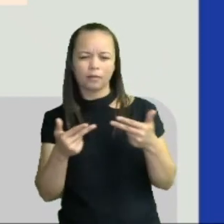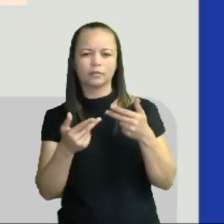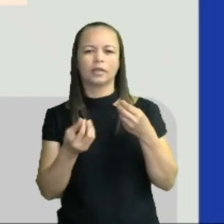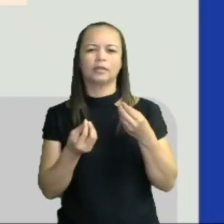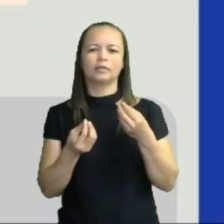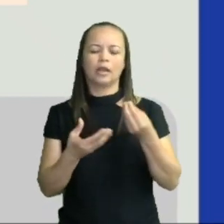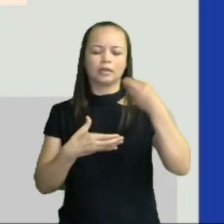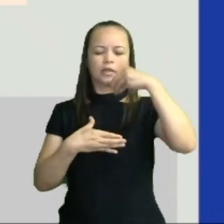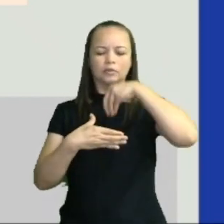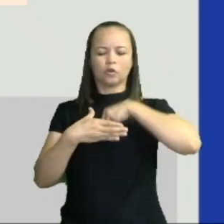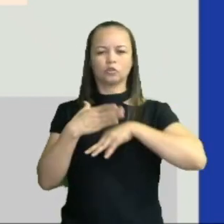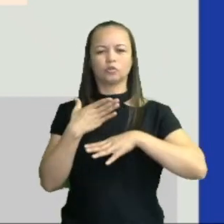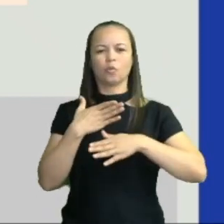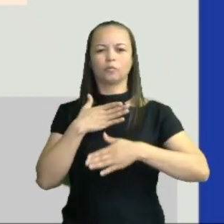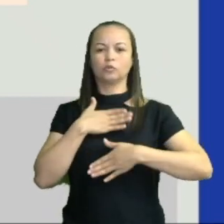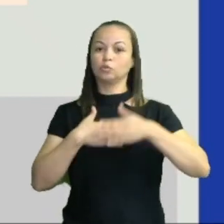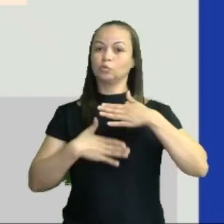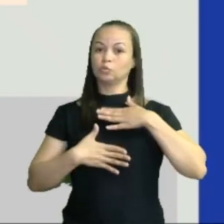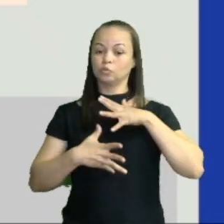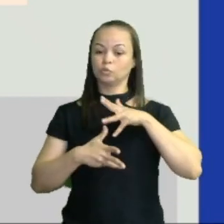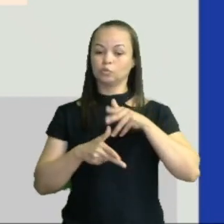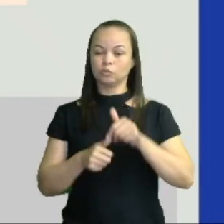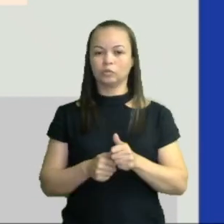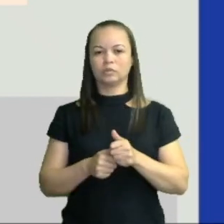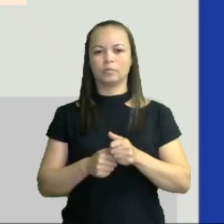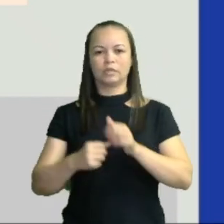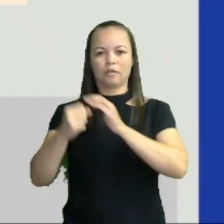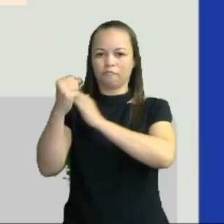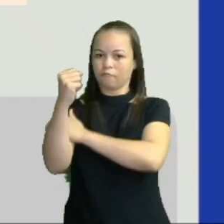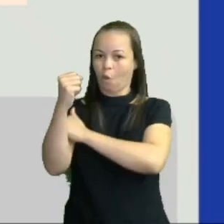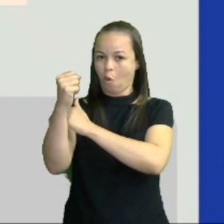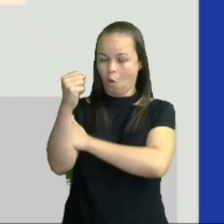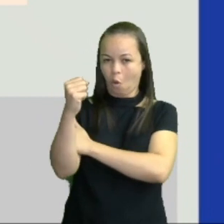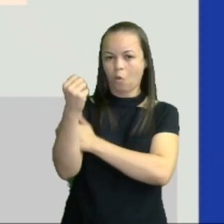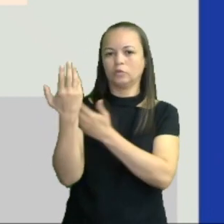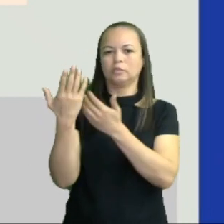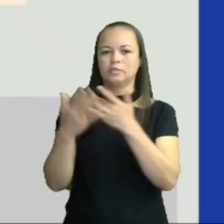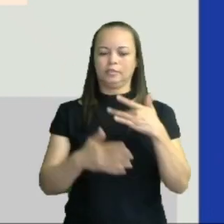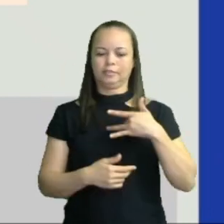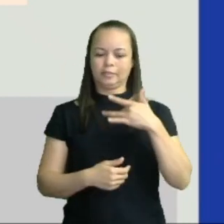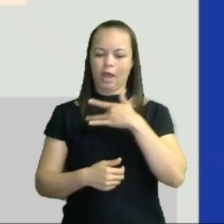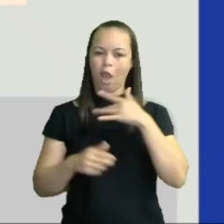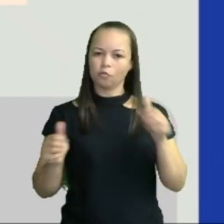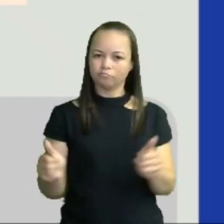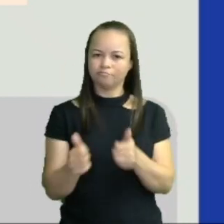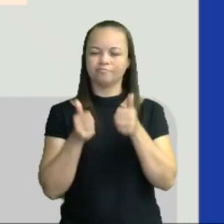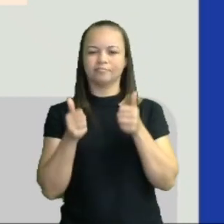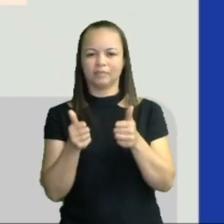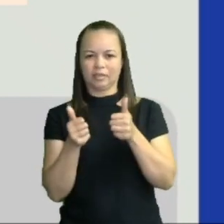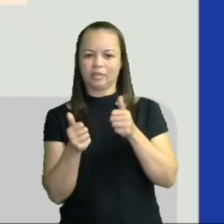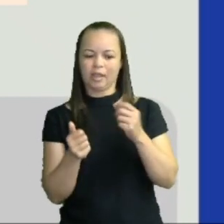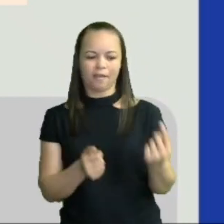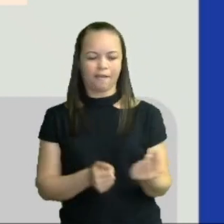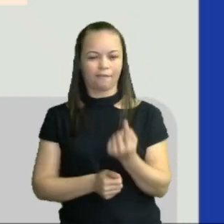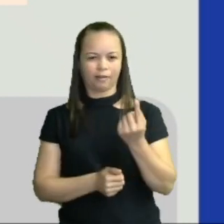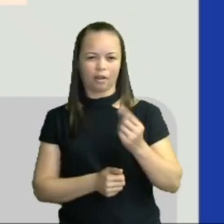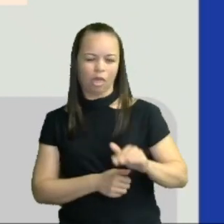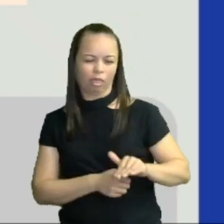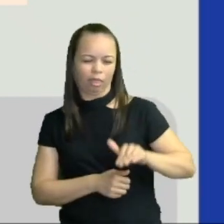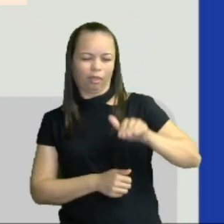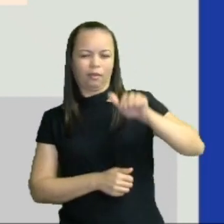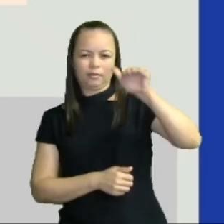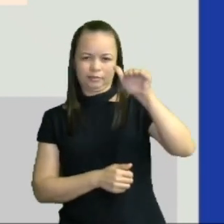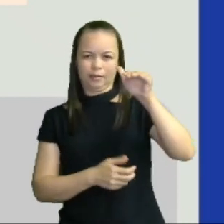corpo aquilo que o nosso corpo precisa para se manter forte, se manter saudável, para ter crescimento,